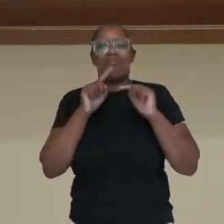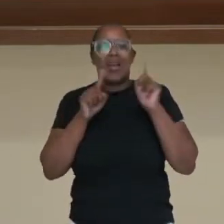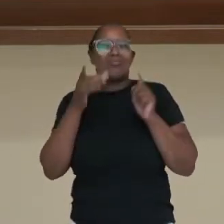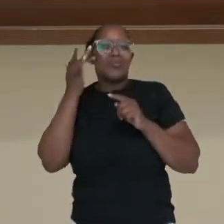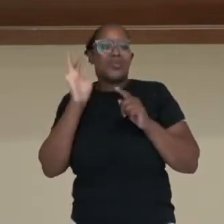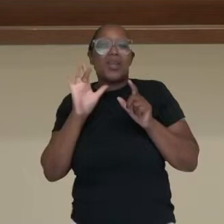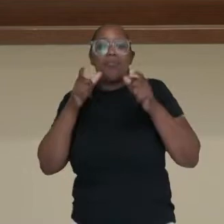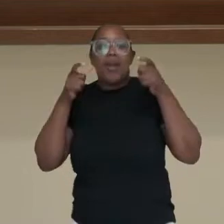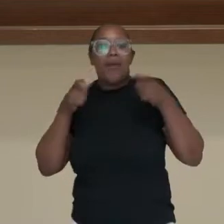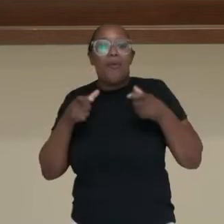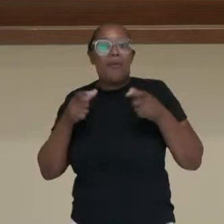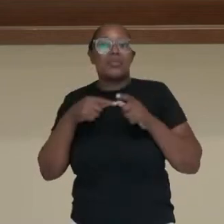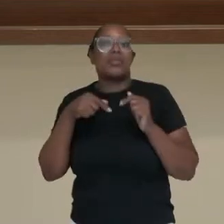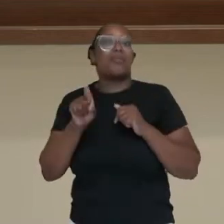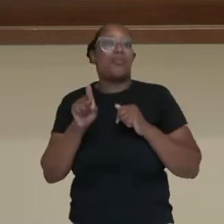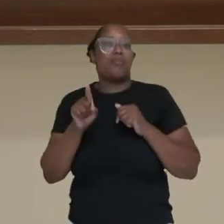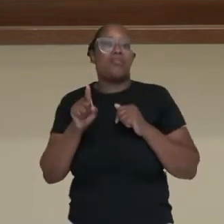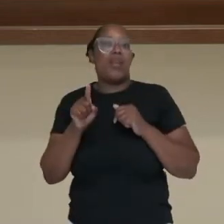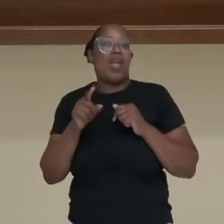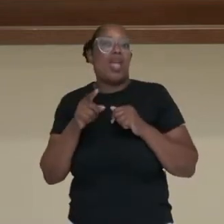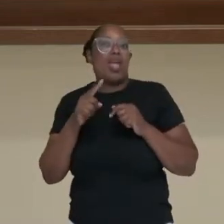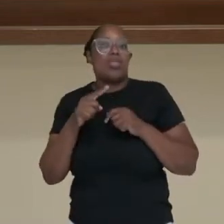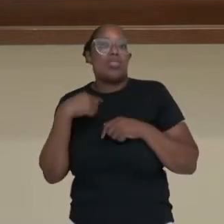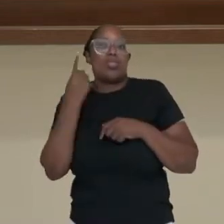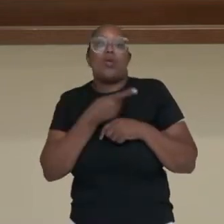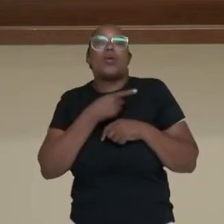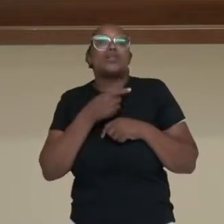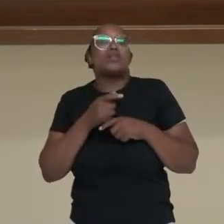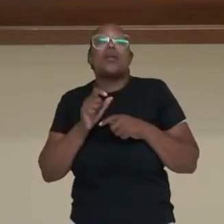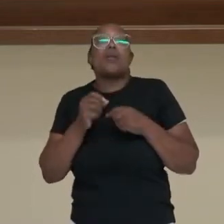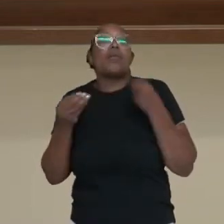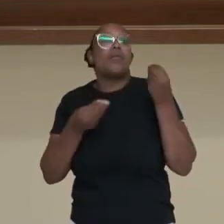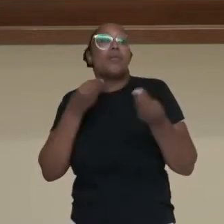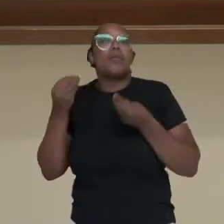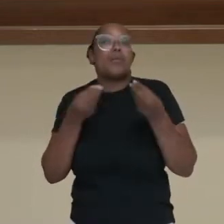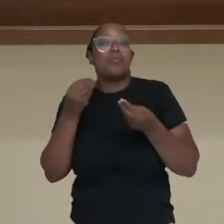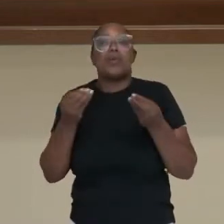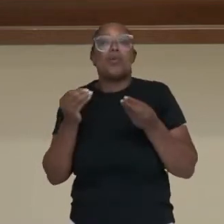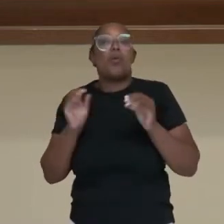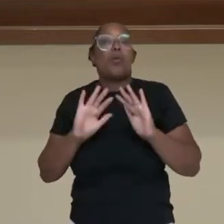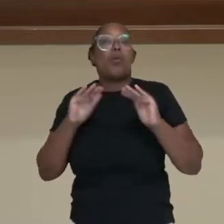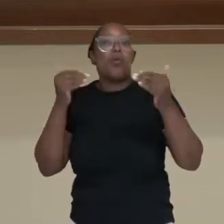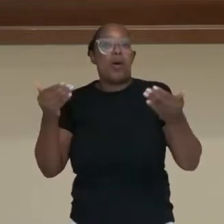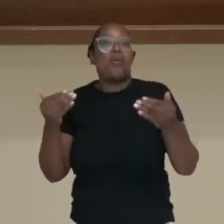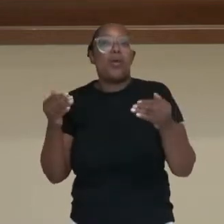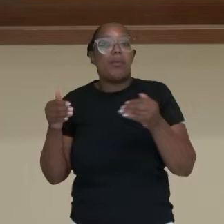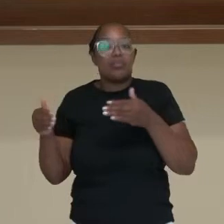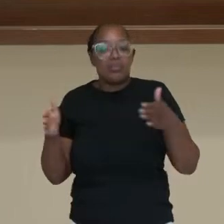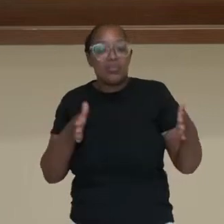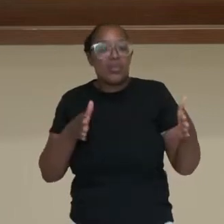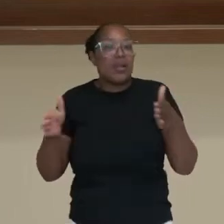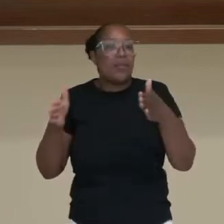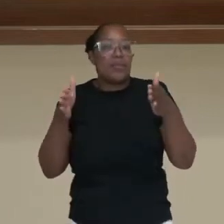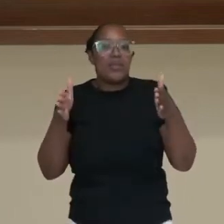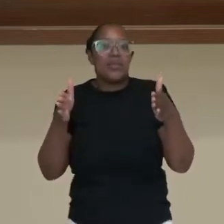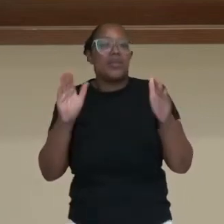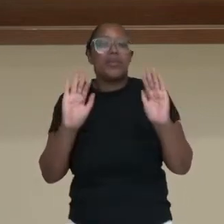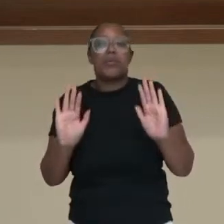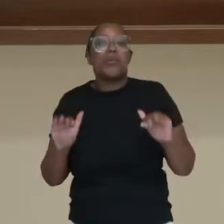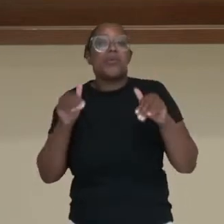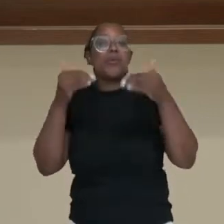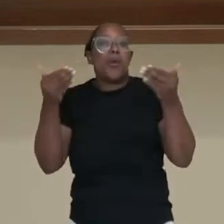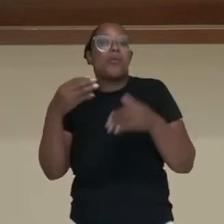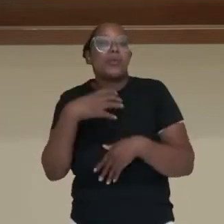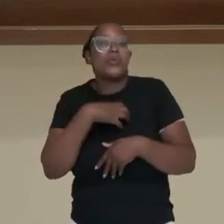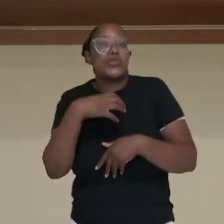questão de hoje, nossa, né? Qual que é a finalidade? Qual que é o caminho, né? O que deve ser feito